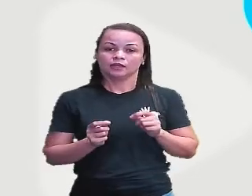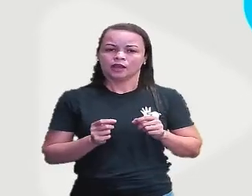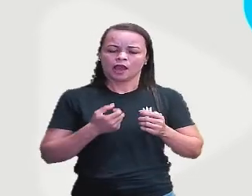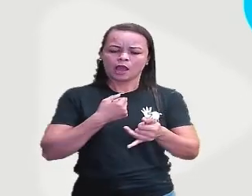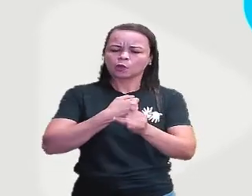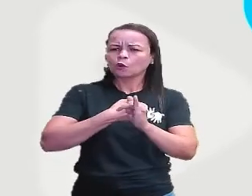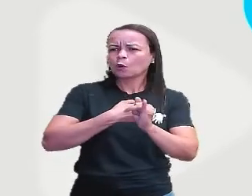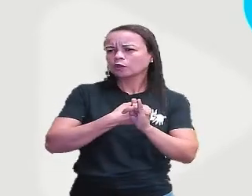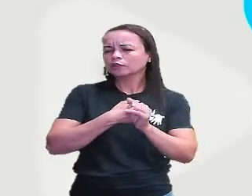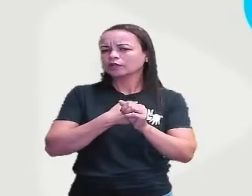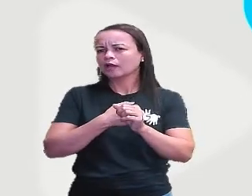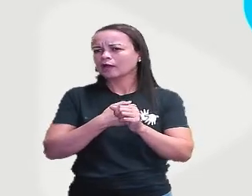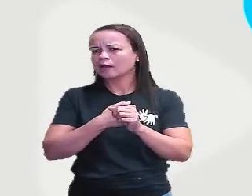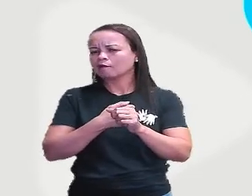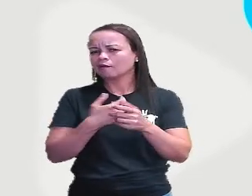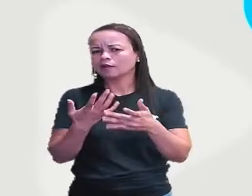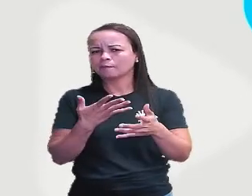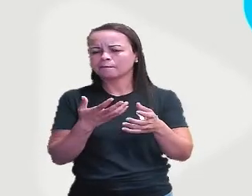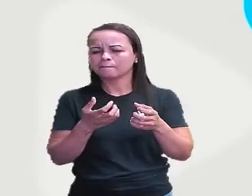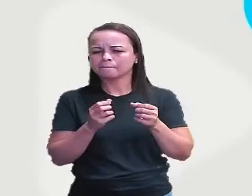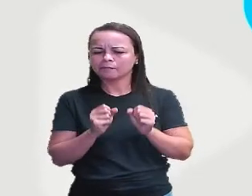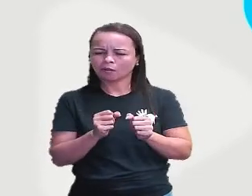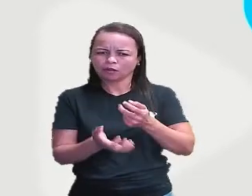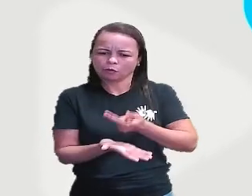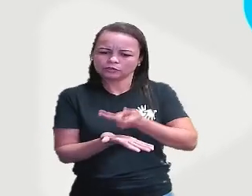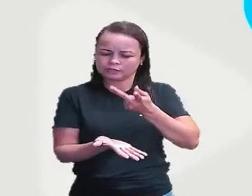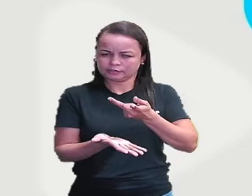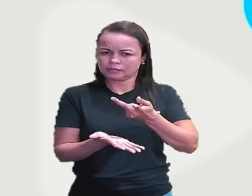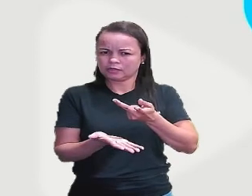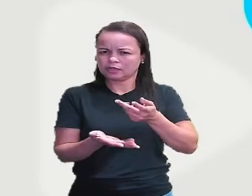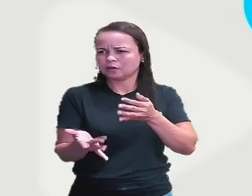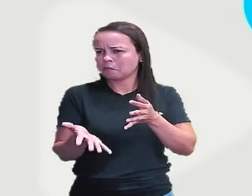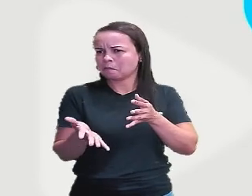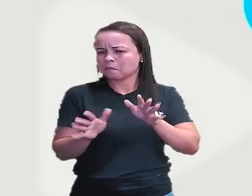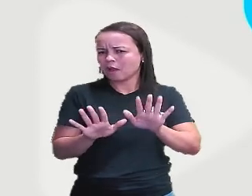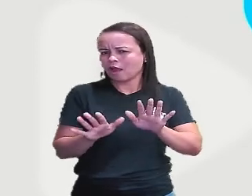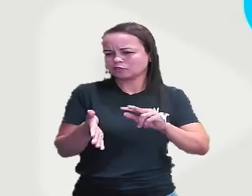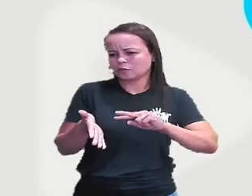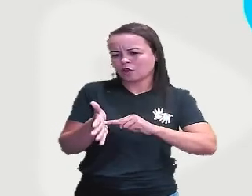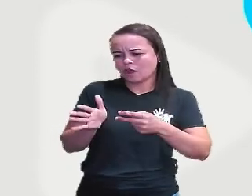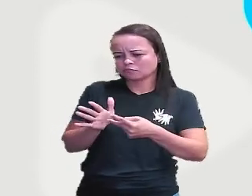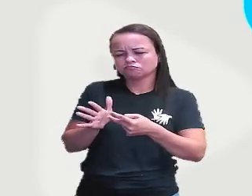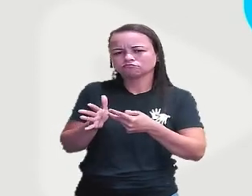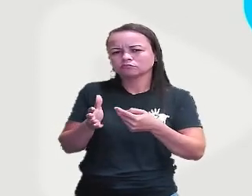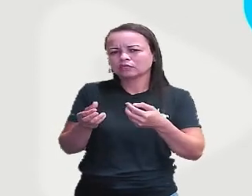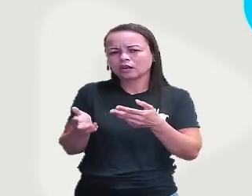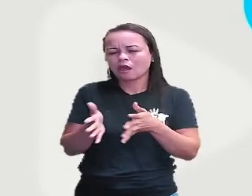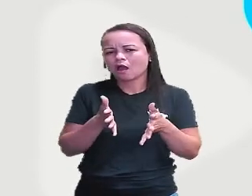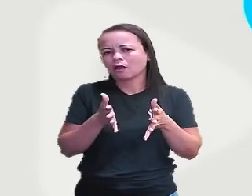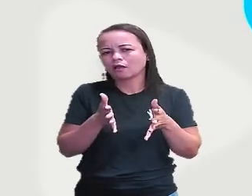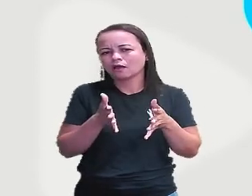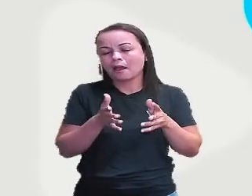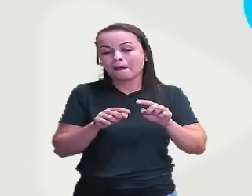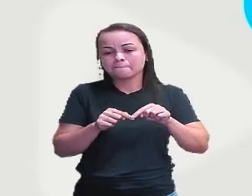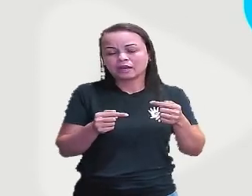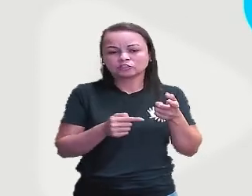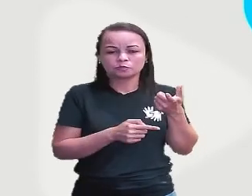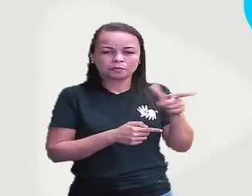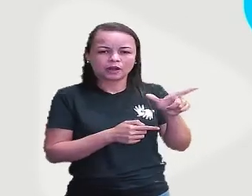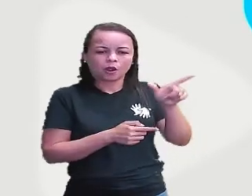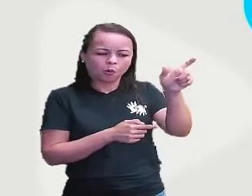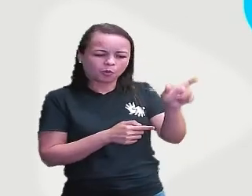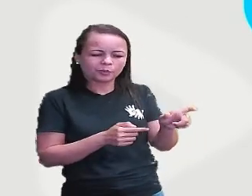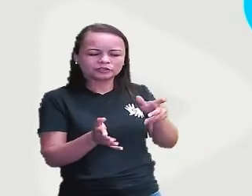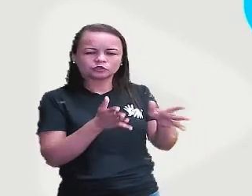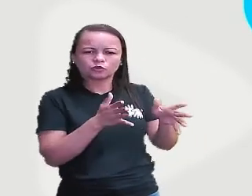Pode acontecer algo ali, mas para uma pessoa não significa nada ser banal. E para outra, uma coisa bem simples